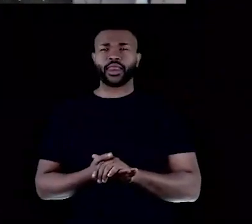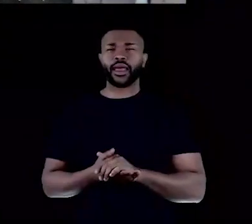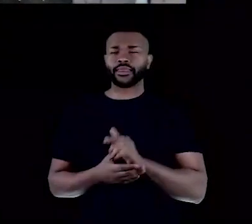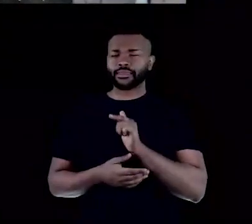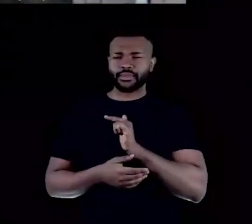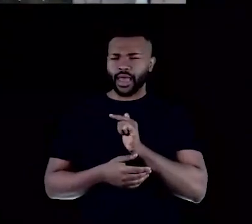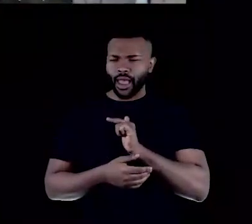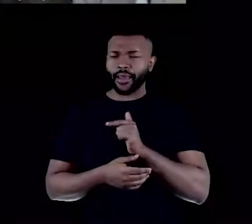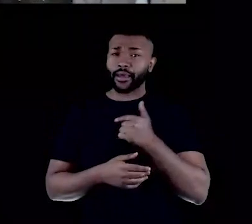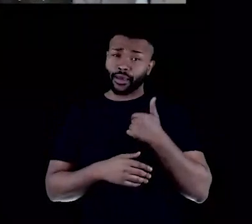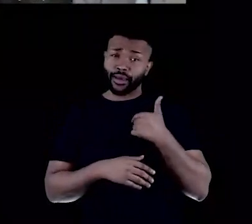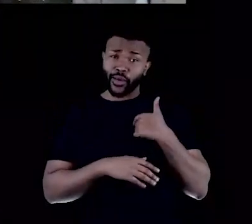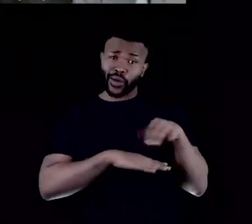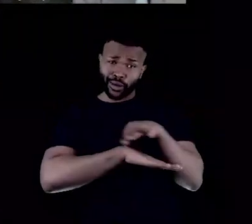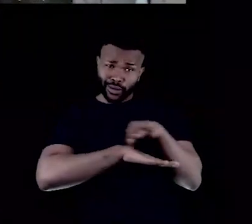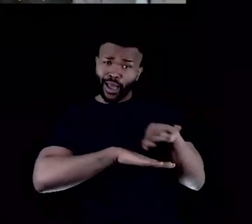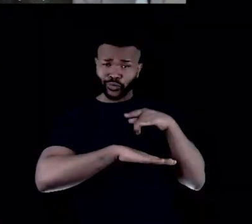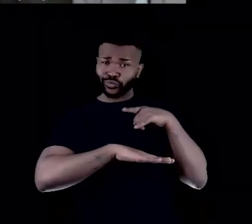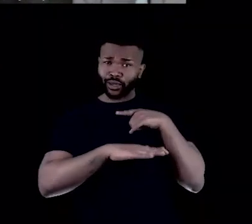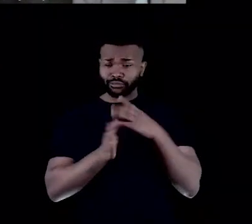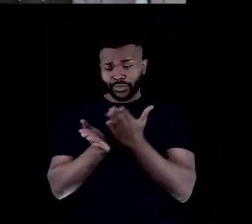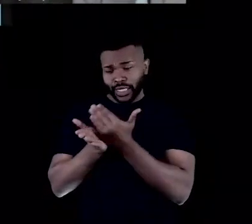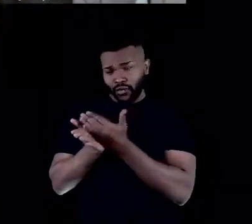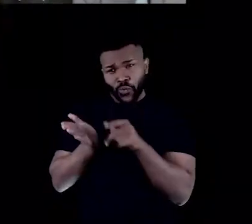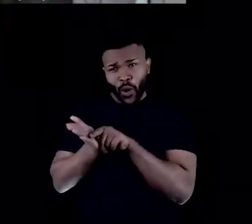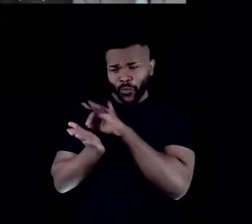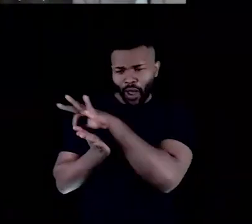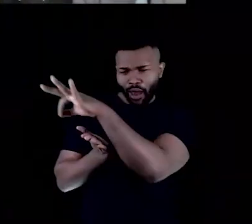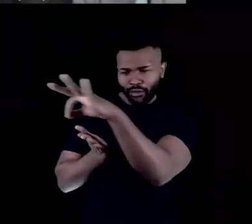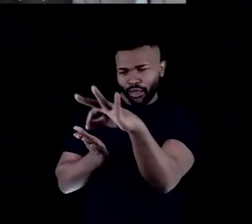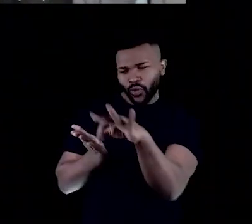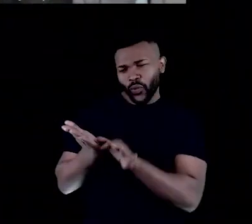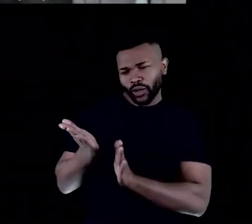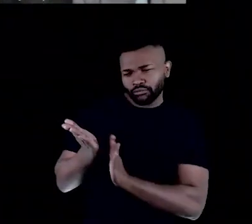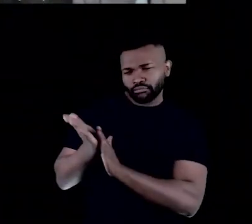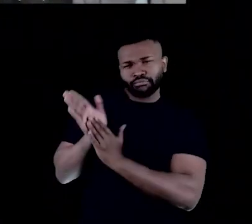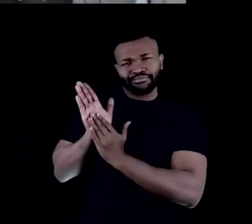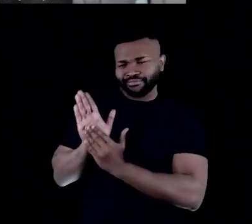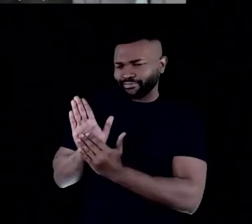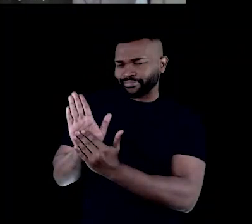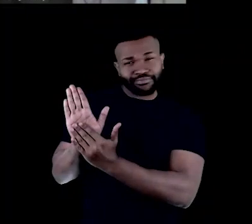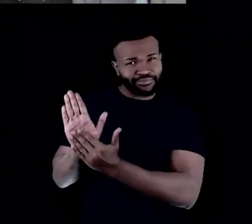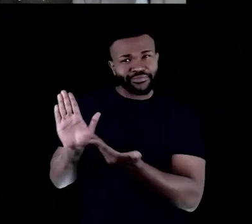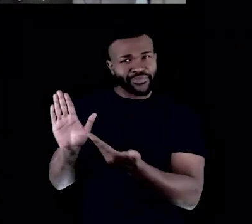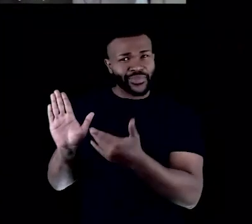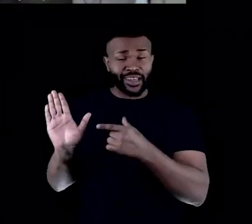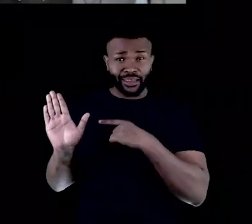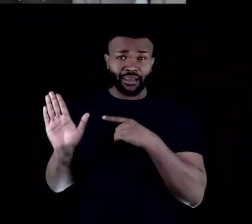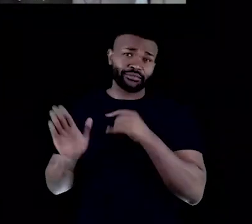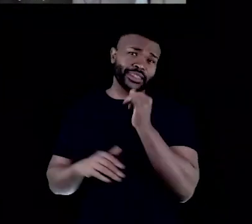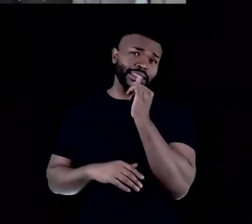Eu não sei, acho que talvez existe uma... Você é arquiteto, né? Existe uma arquitetura do livro aqui, em tudo que você faz, né? Eu acho que mais